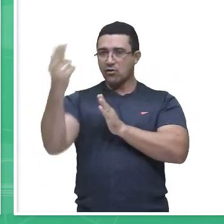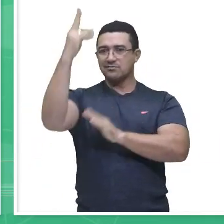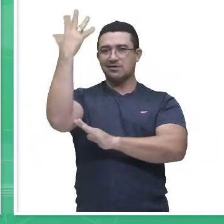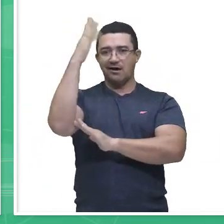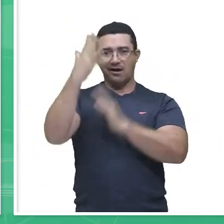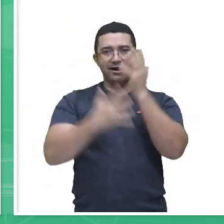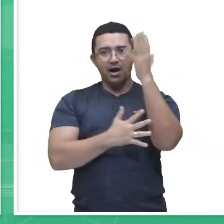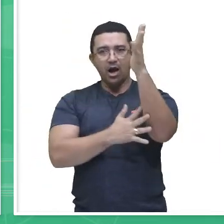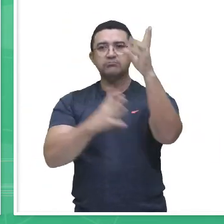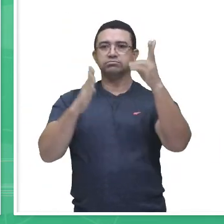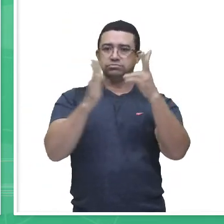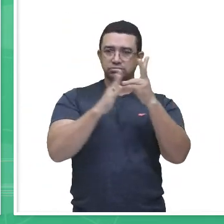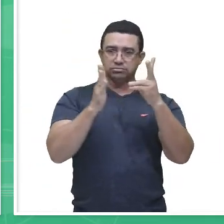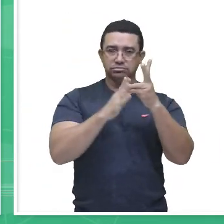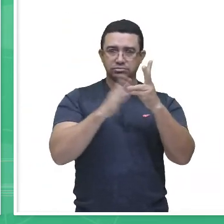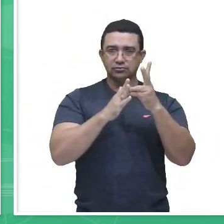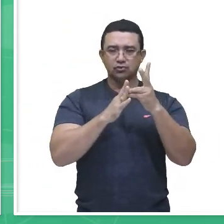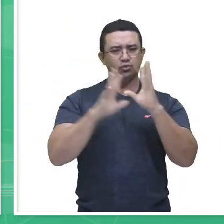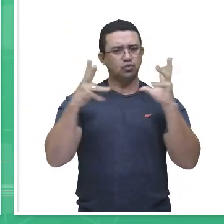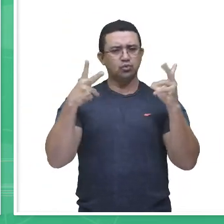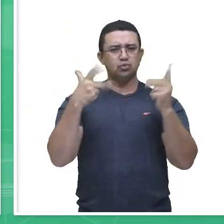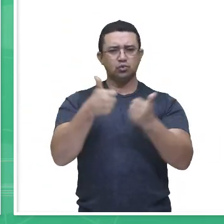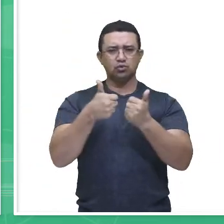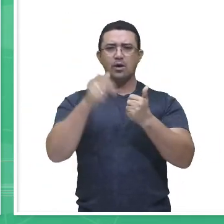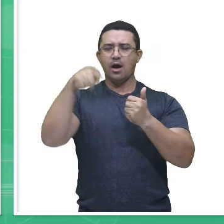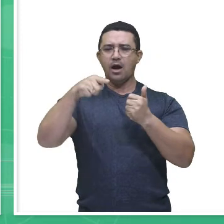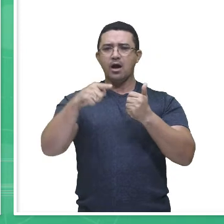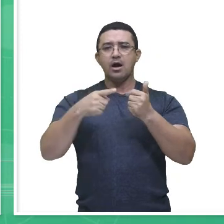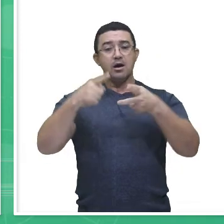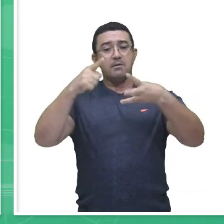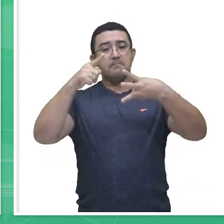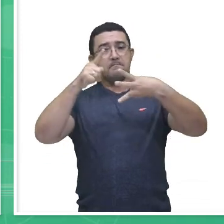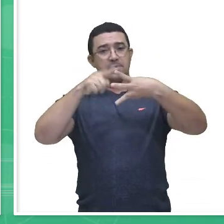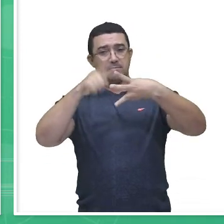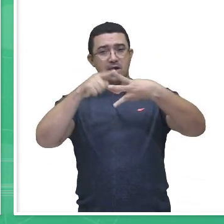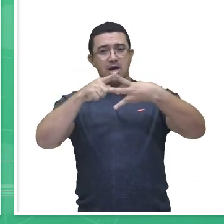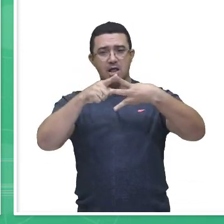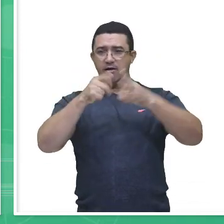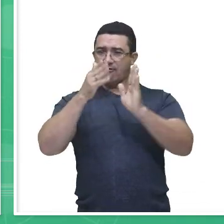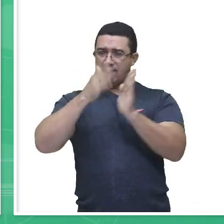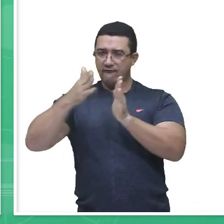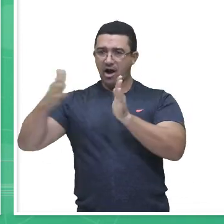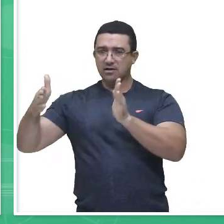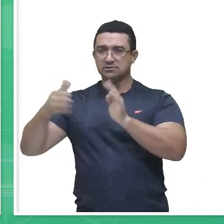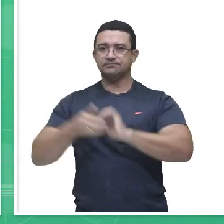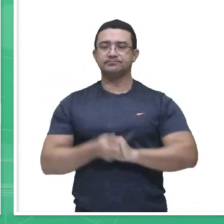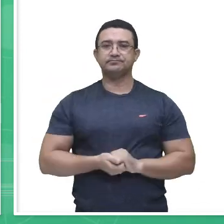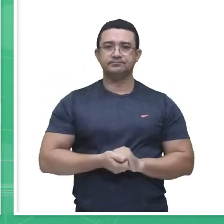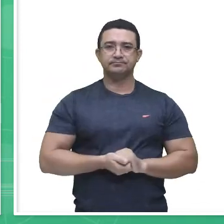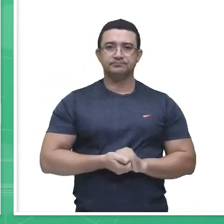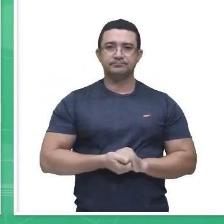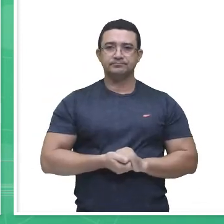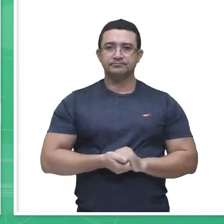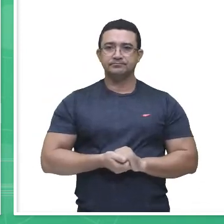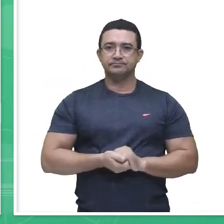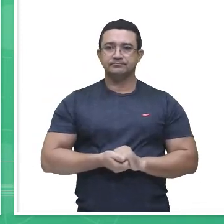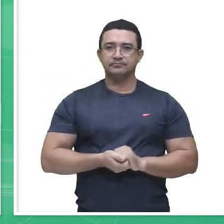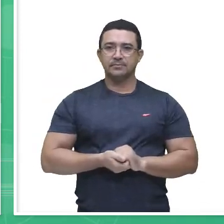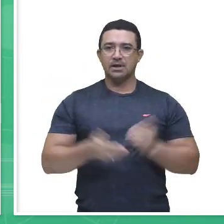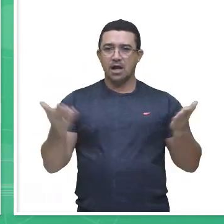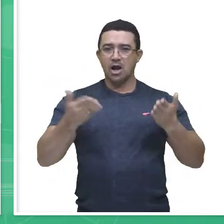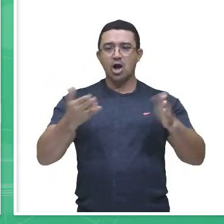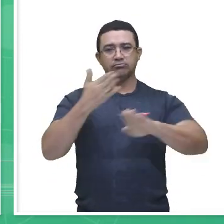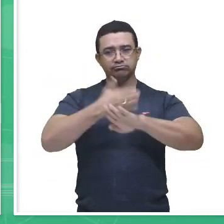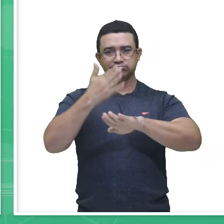fauna, do índio, certo? Tudo isso faz parte desse contexto desta primeira fase, ok? Já compreendemos tudo isso, está na hora do